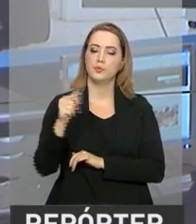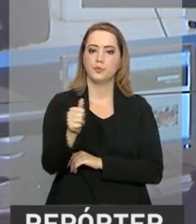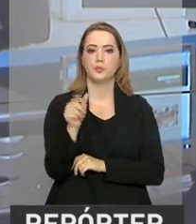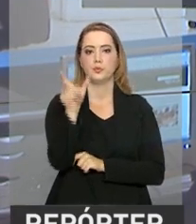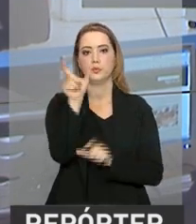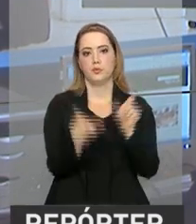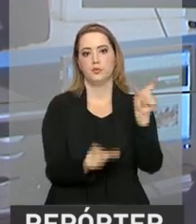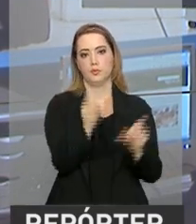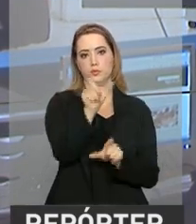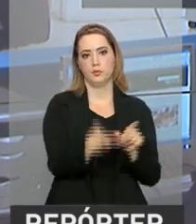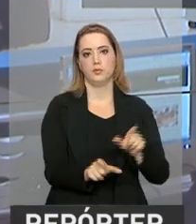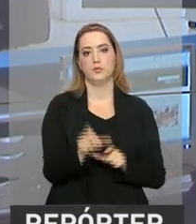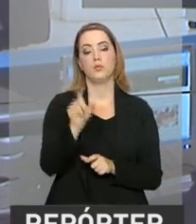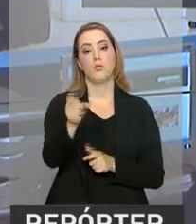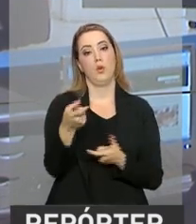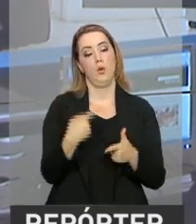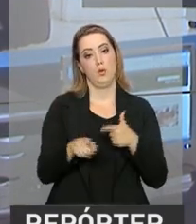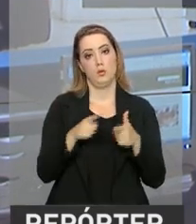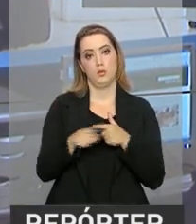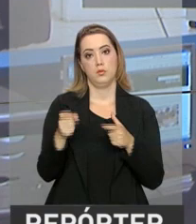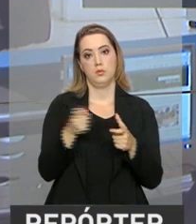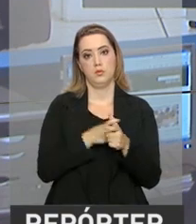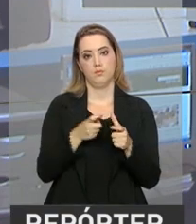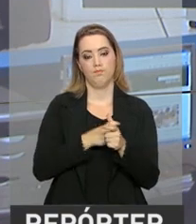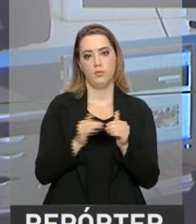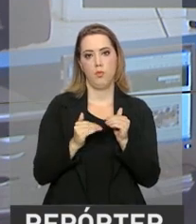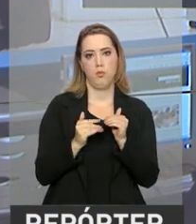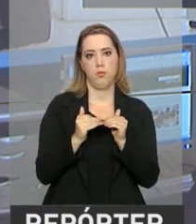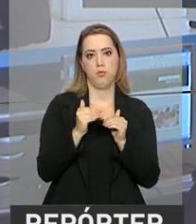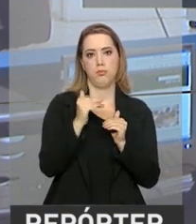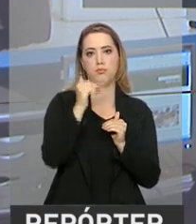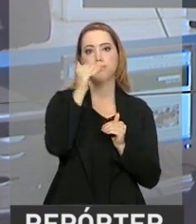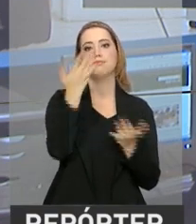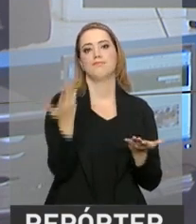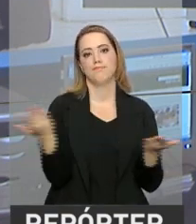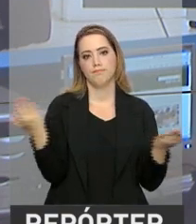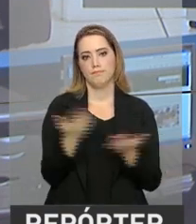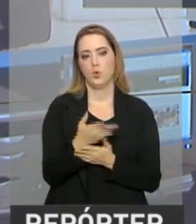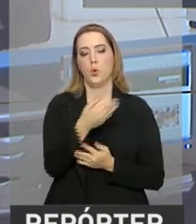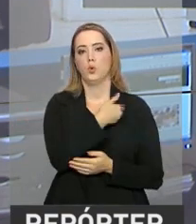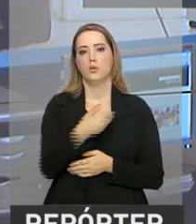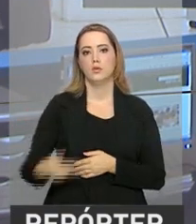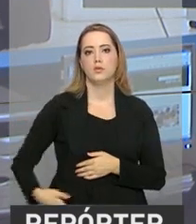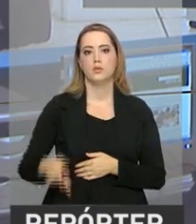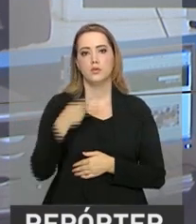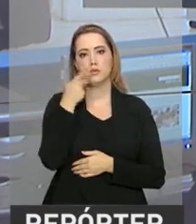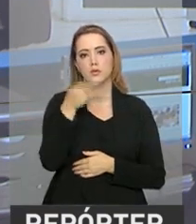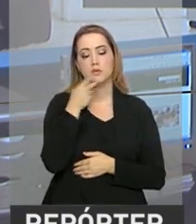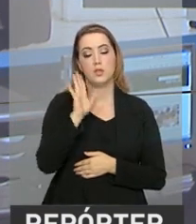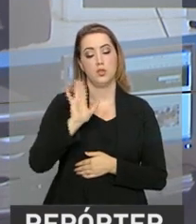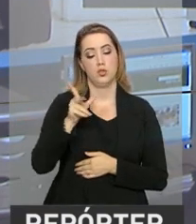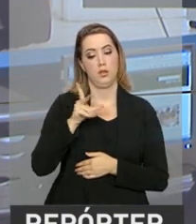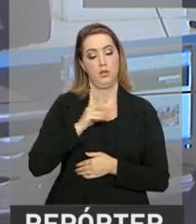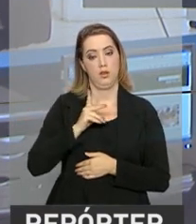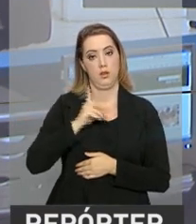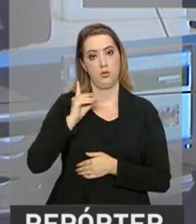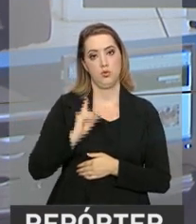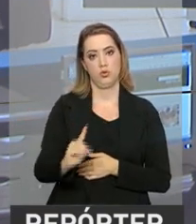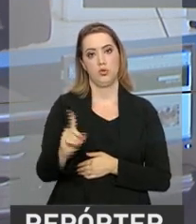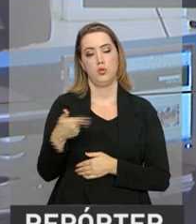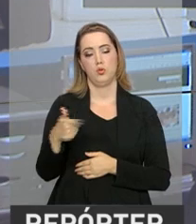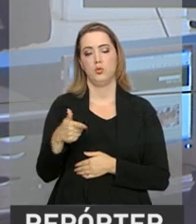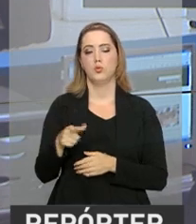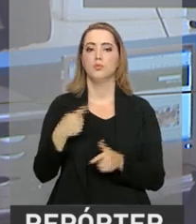os brasileiros, já que o déficit no setor é alto e crescente. Segundo o governo, quem tem direito adquirido não será